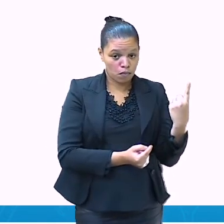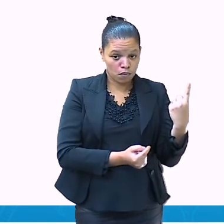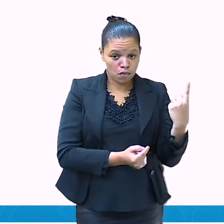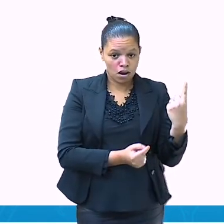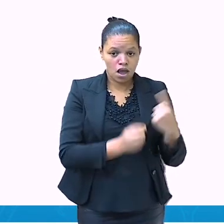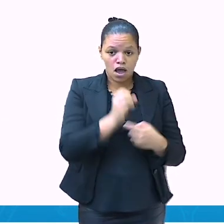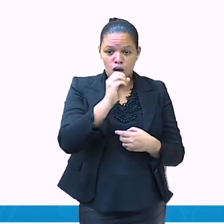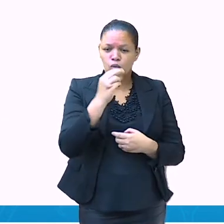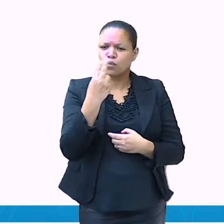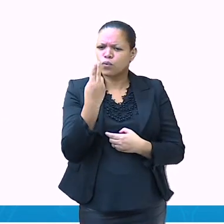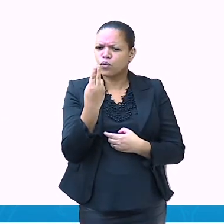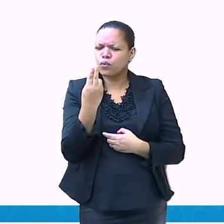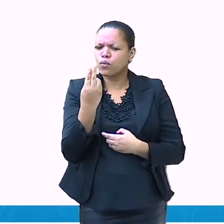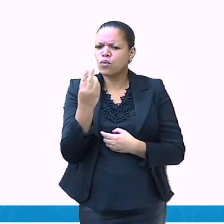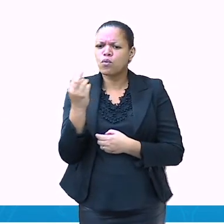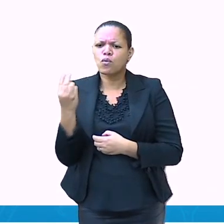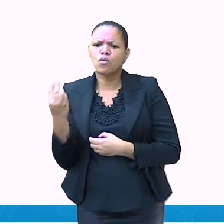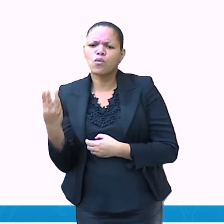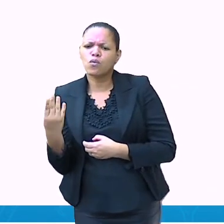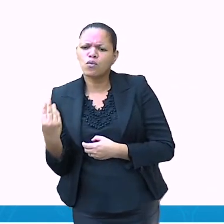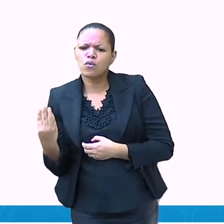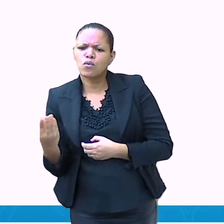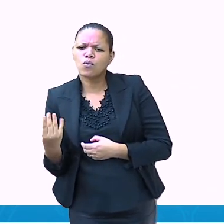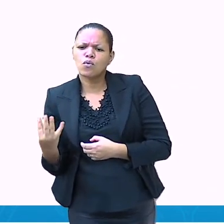serão we,